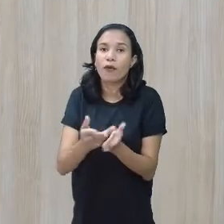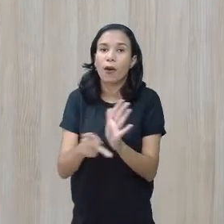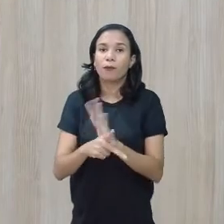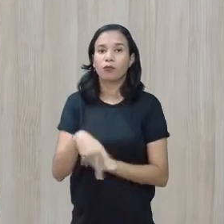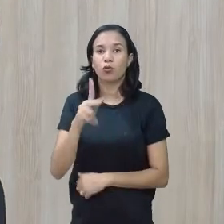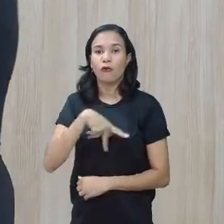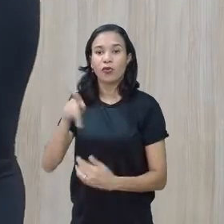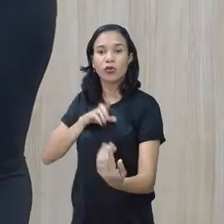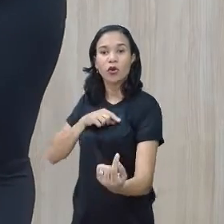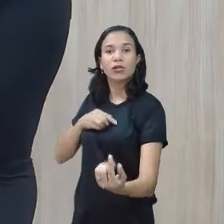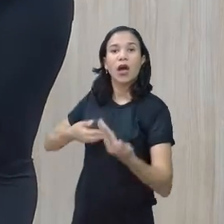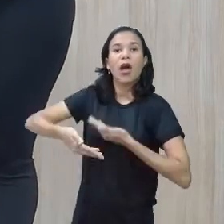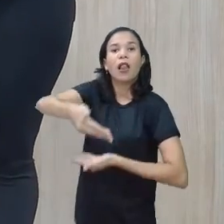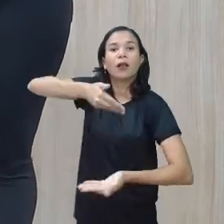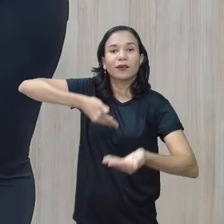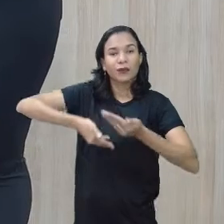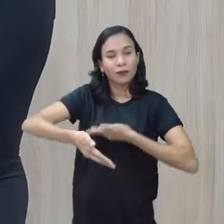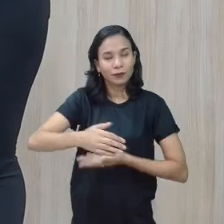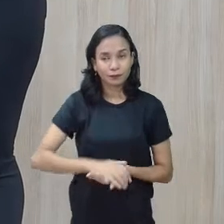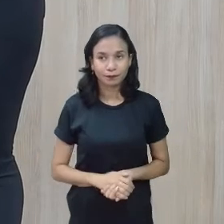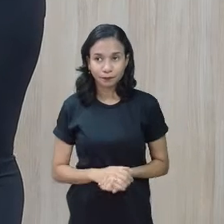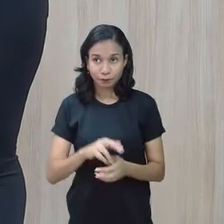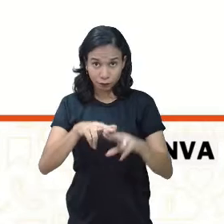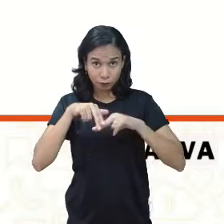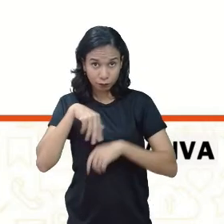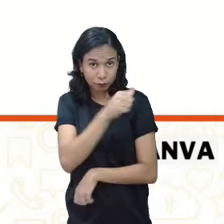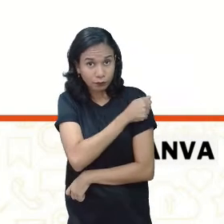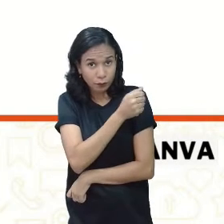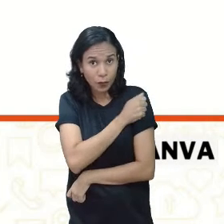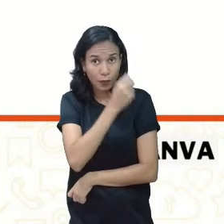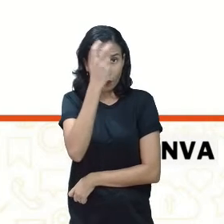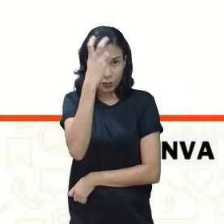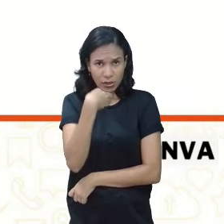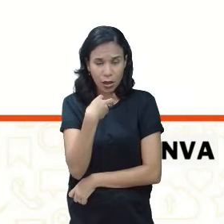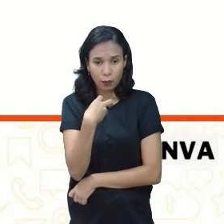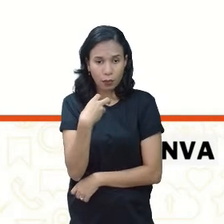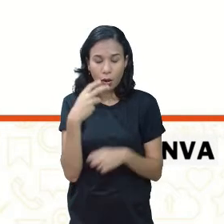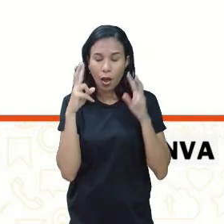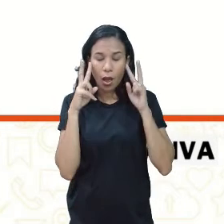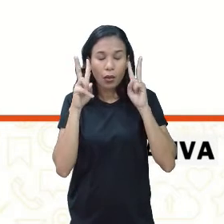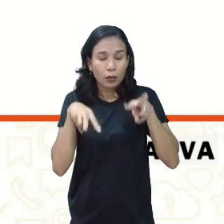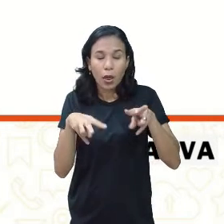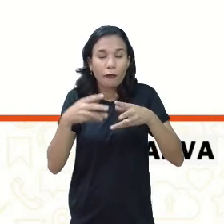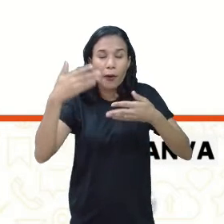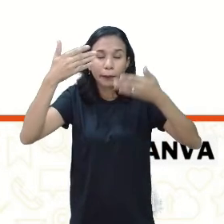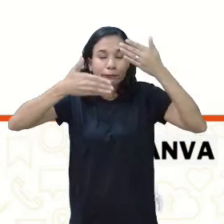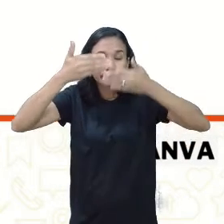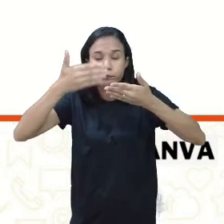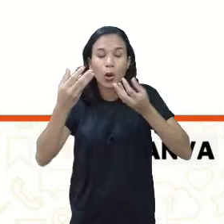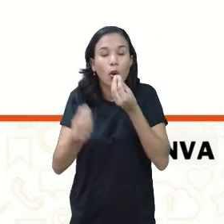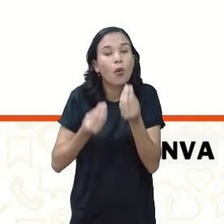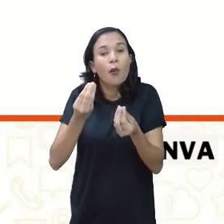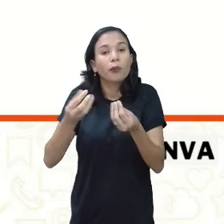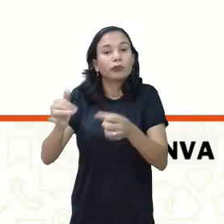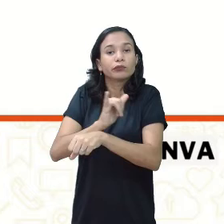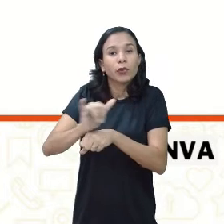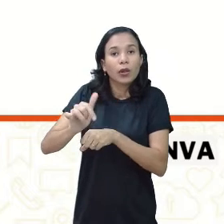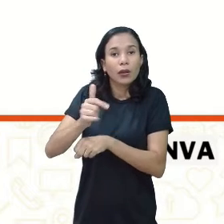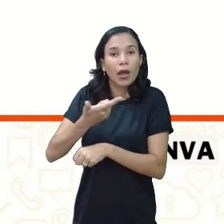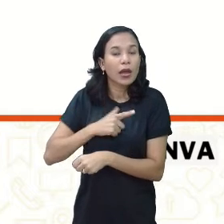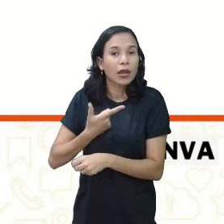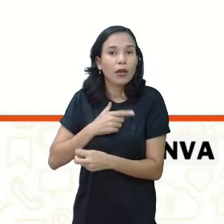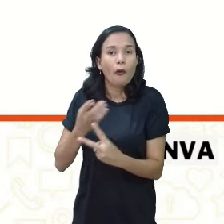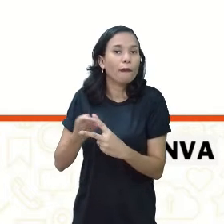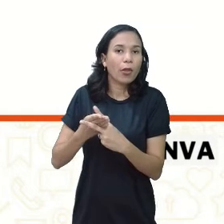elo. Considerando que o estudante cego não vê o gesto ou outras formas não verbais